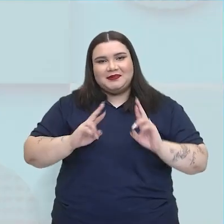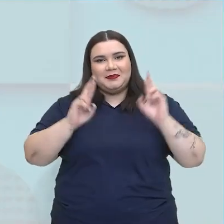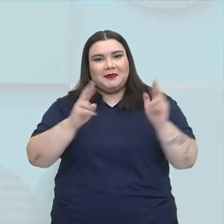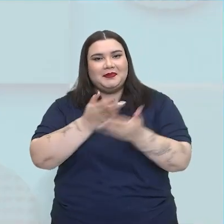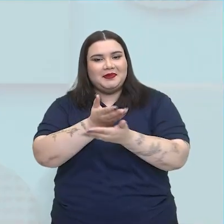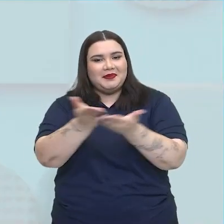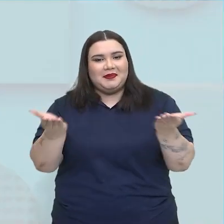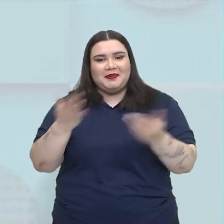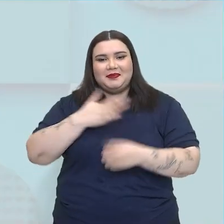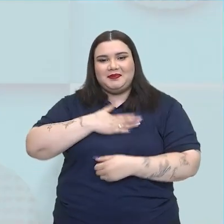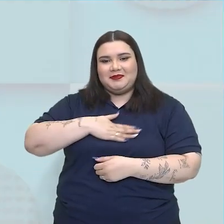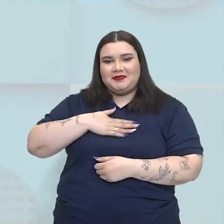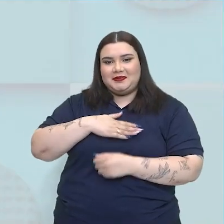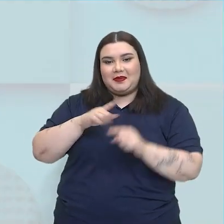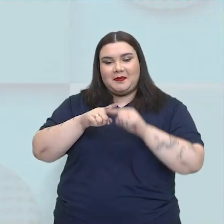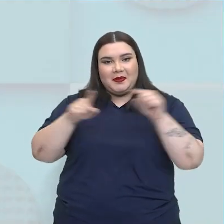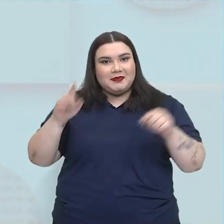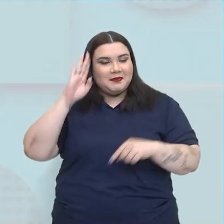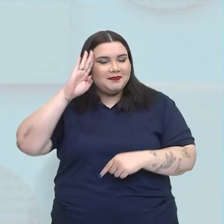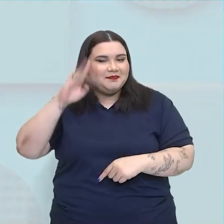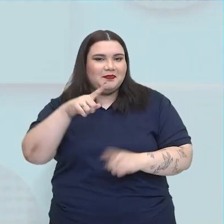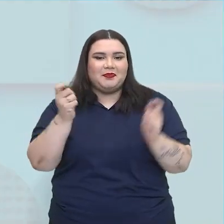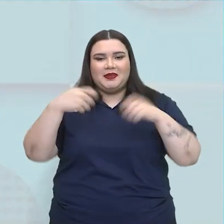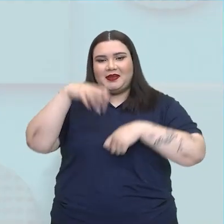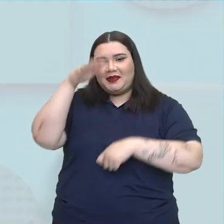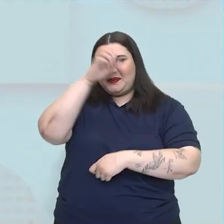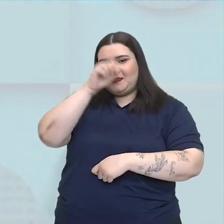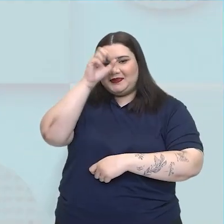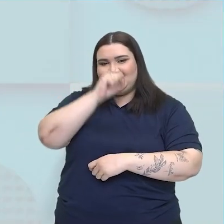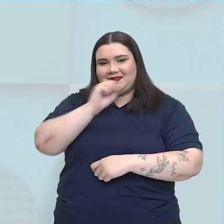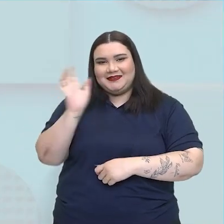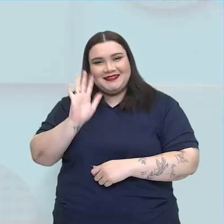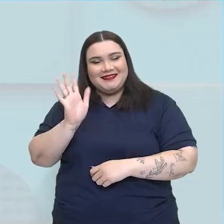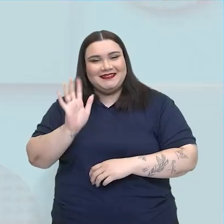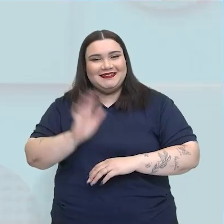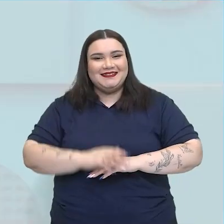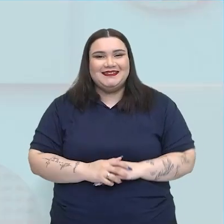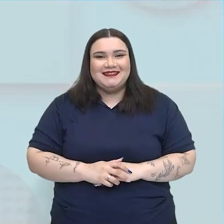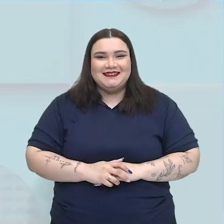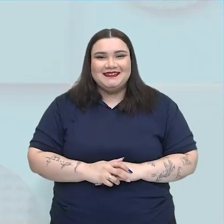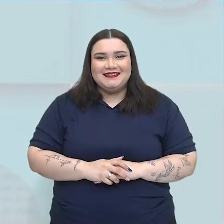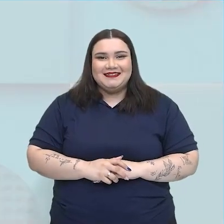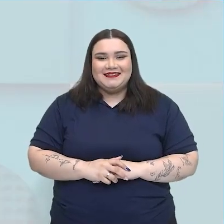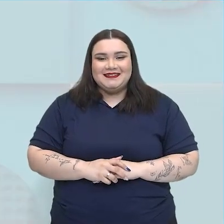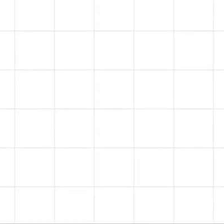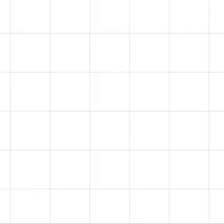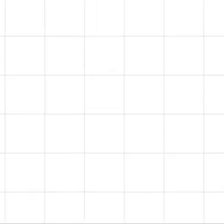que você tenha gostado, mas sobretudo que você tenha aprendido. Até a próxima.